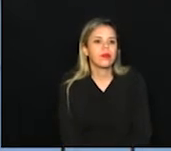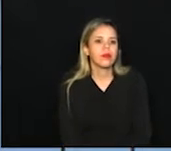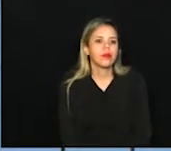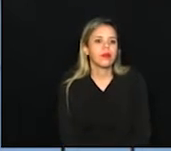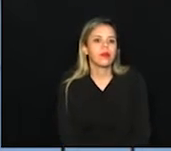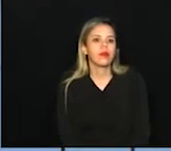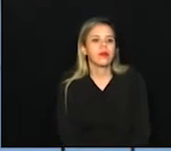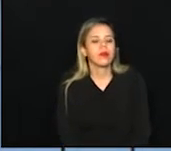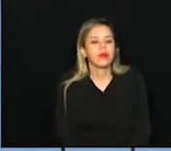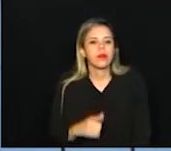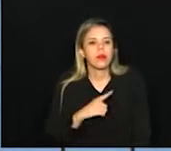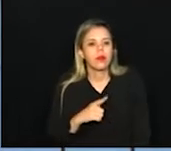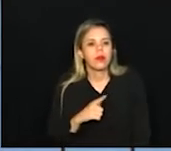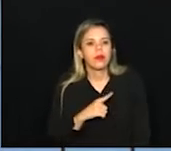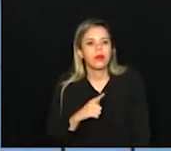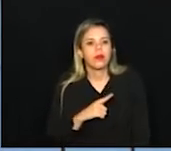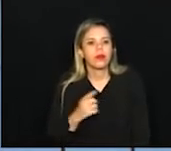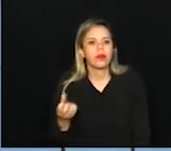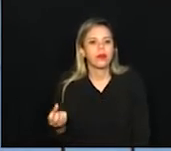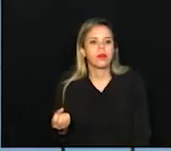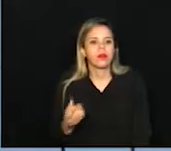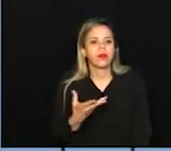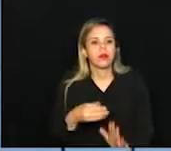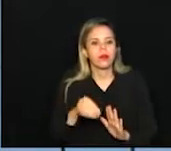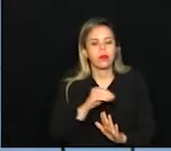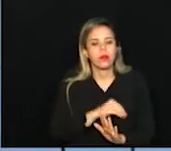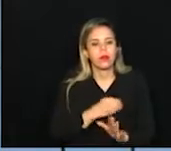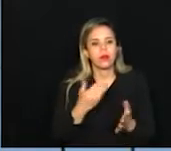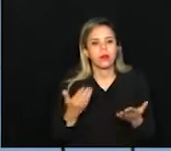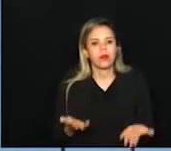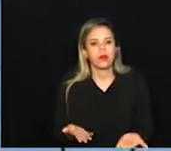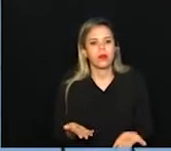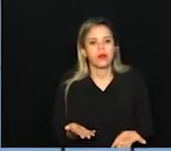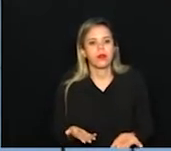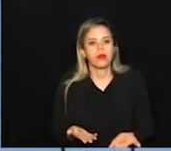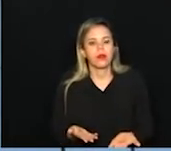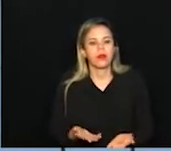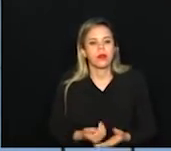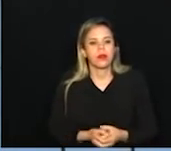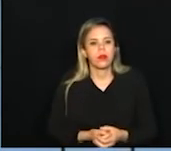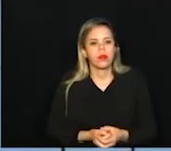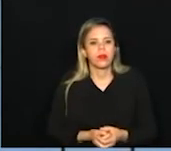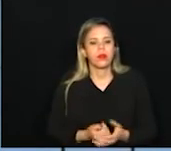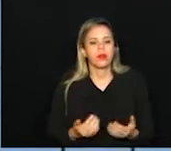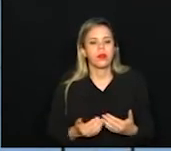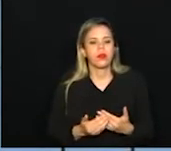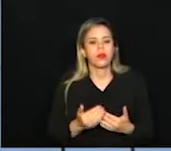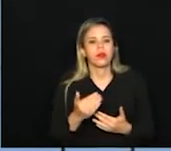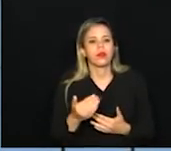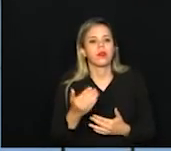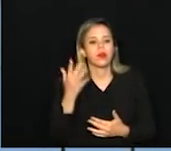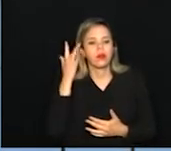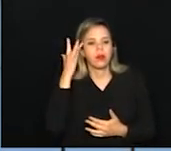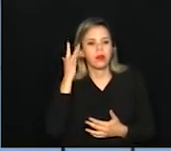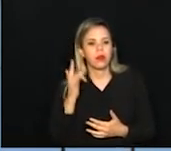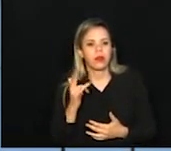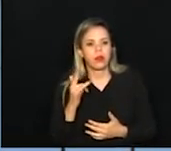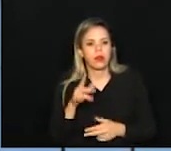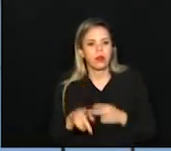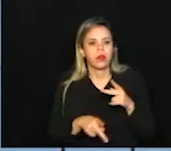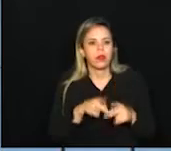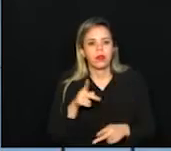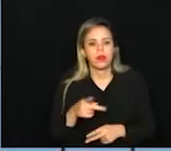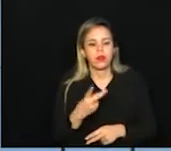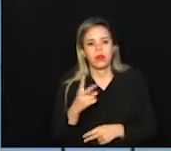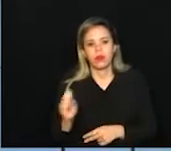E a gente tem, então, esse novo calendário que prevê que a partir de amanhã, pessoas